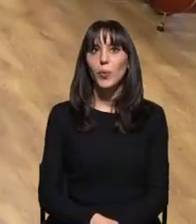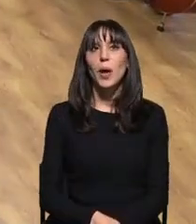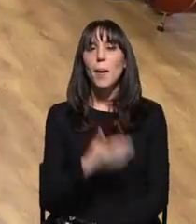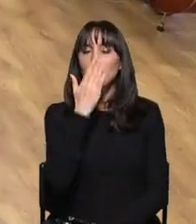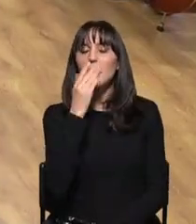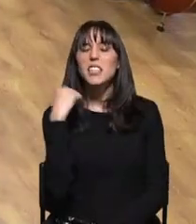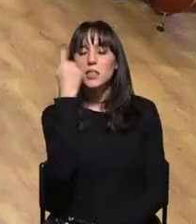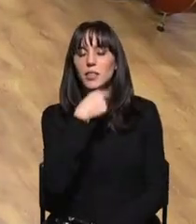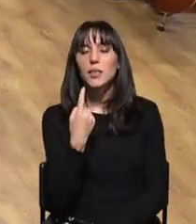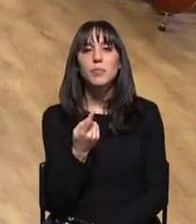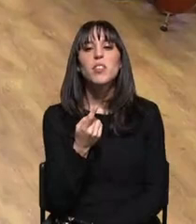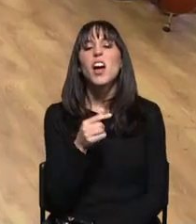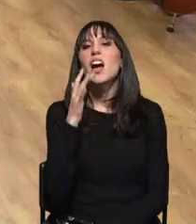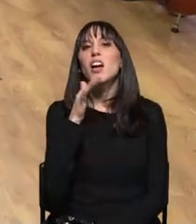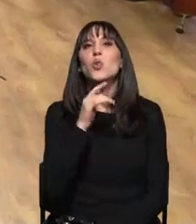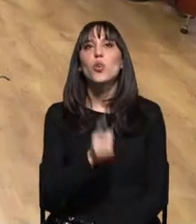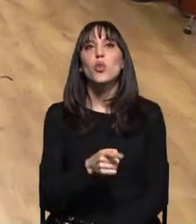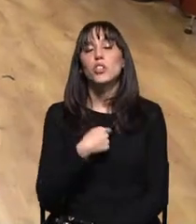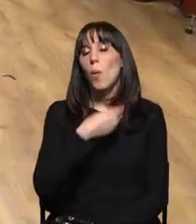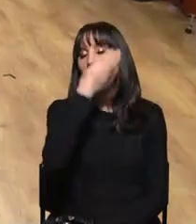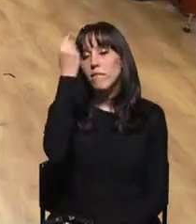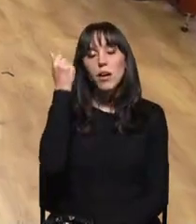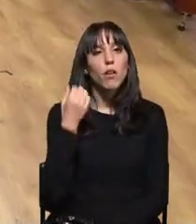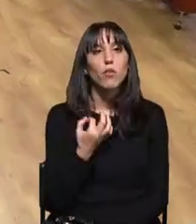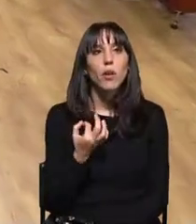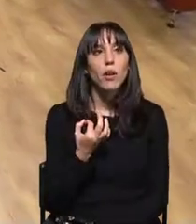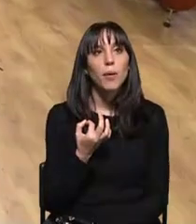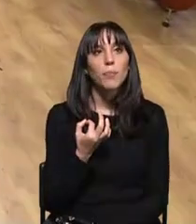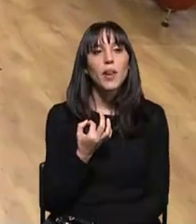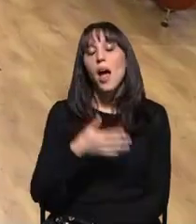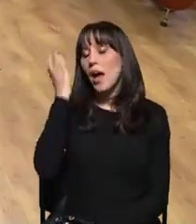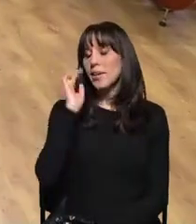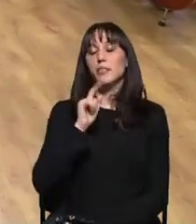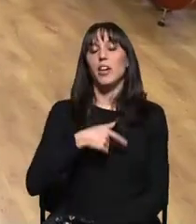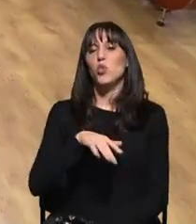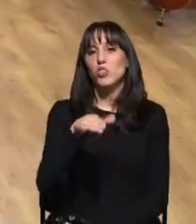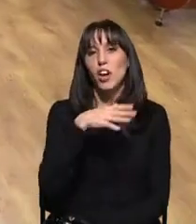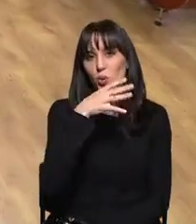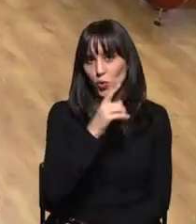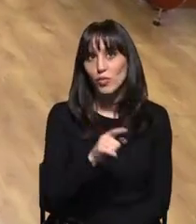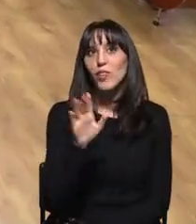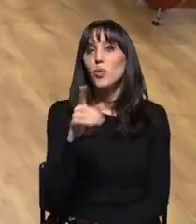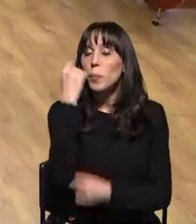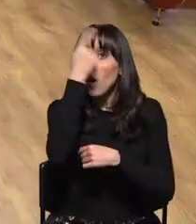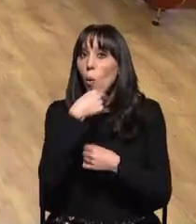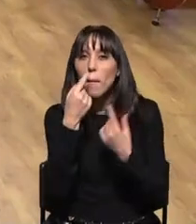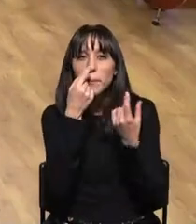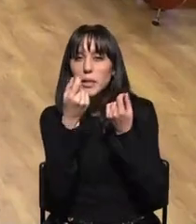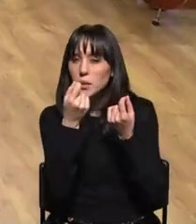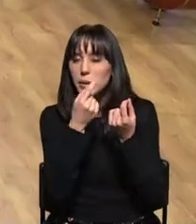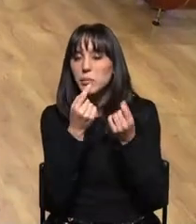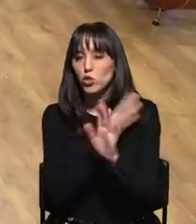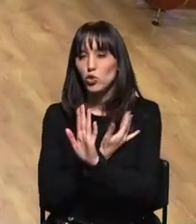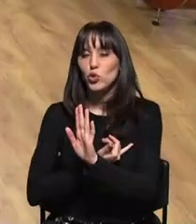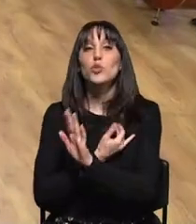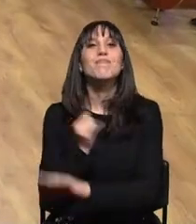Deus, como é que se chama aquele cantor? Eu estou-me a dar aqui uma branca. Que... Ai, eu vou lá, já te conto. És-me parecido,